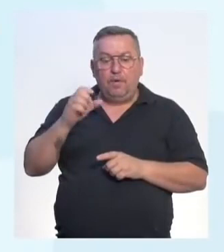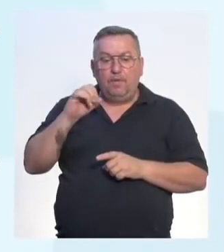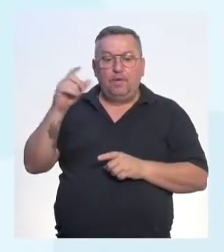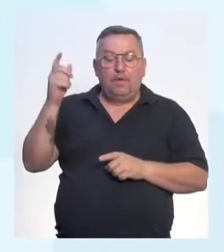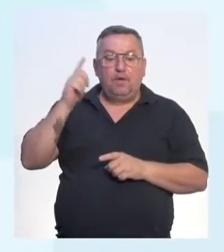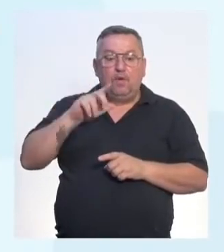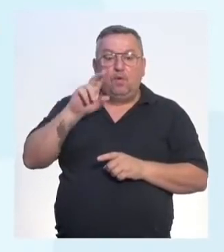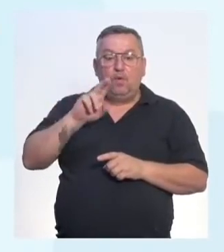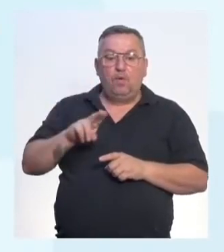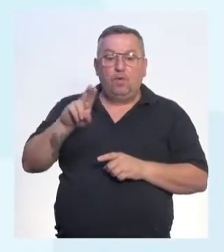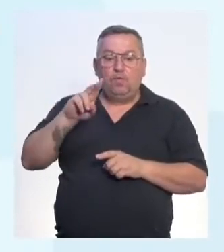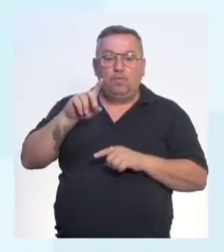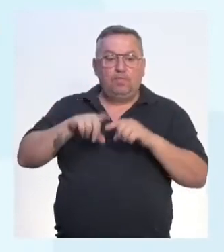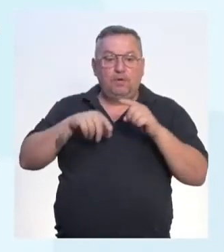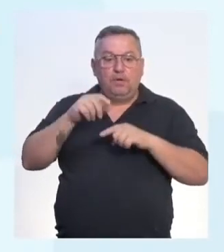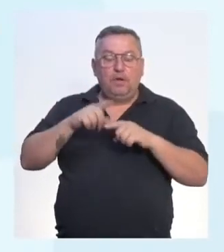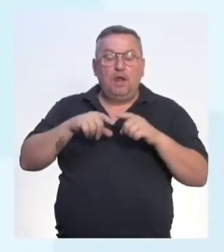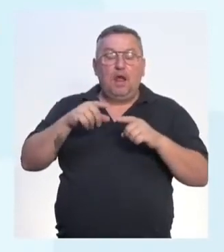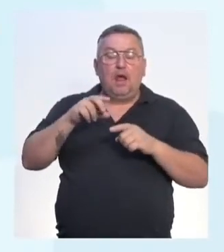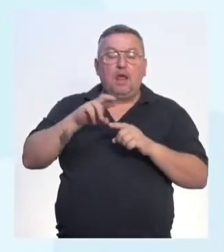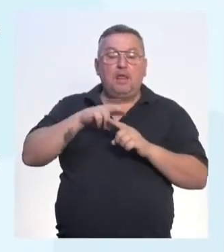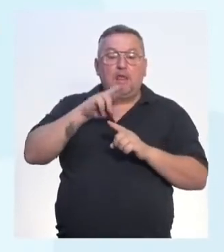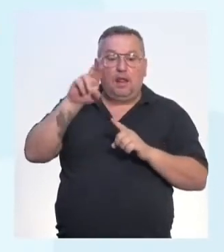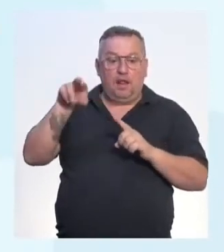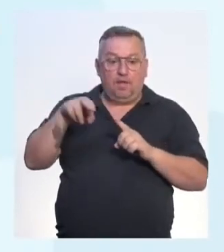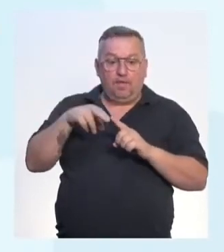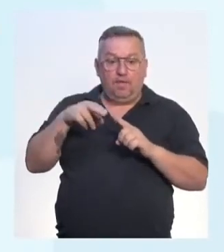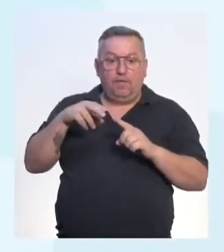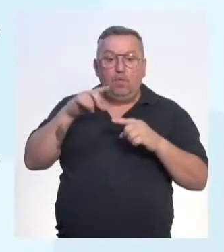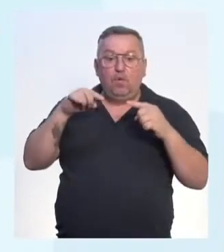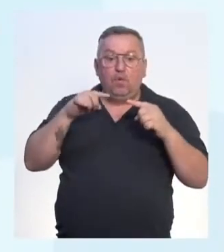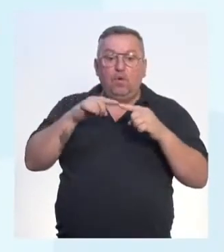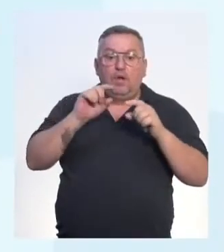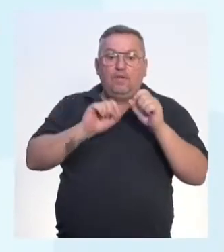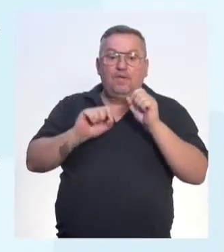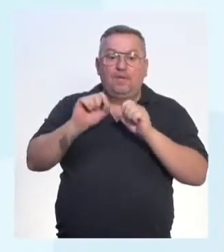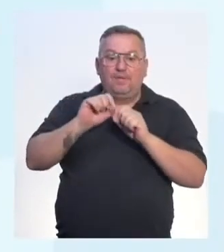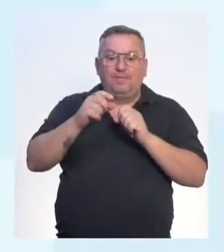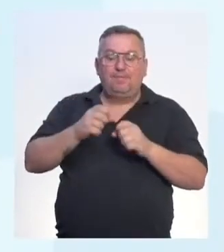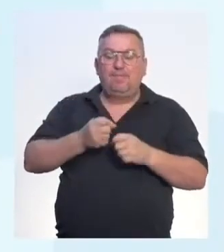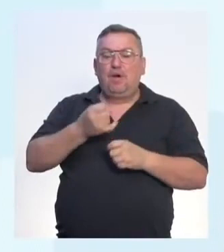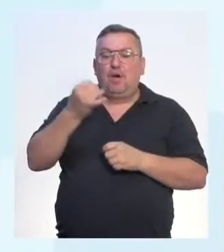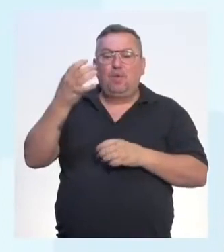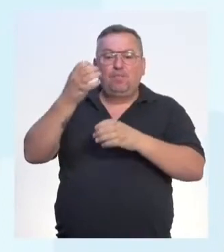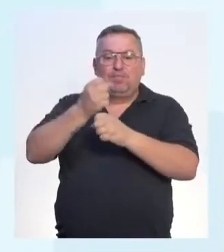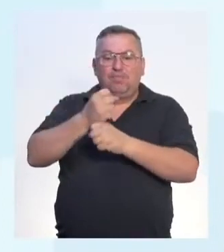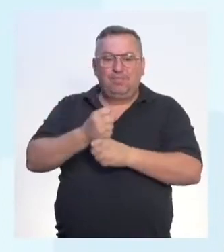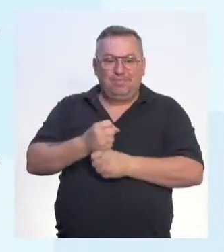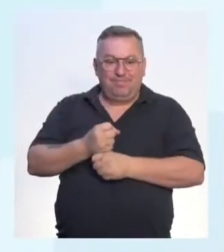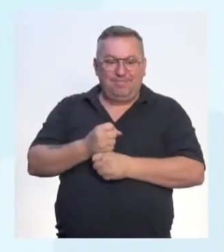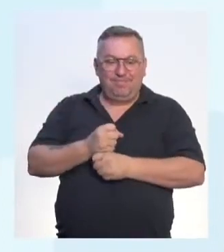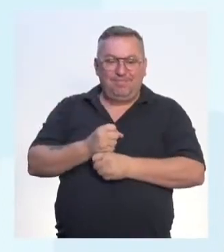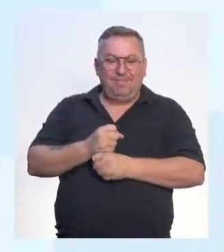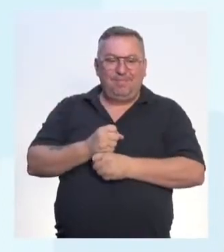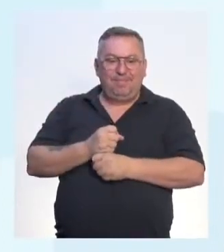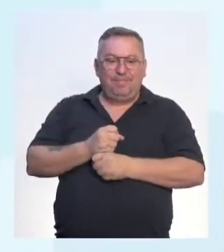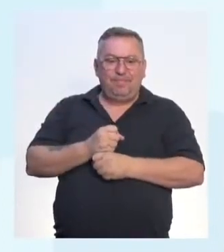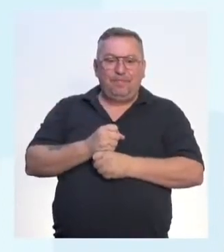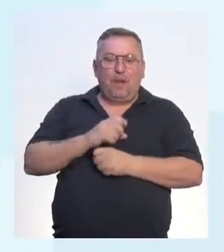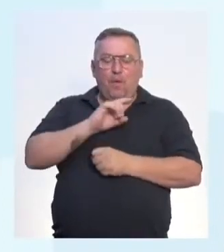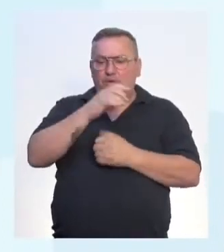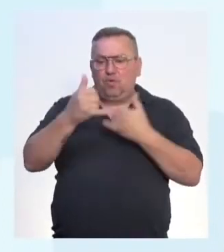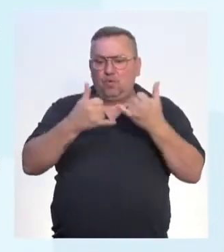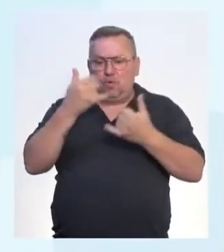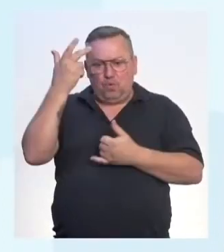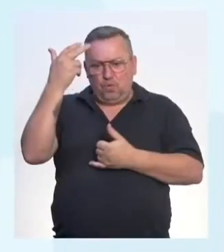quiserem utilizar material reciclável. O objetivo é marcar o maior número de pontos, ou seja, como se fosse um jogo normal,